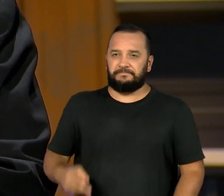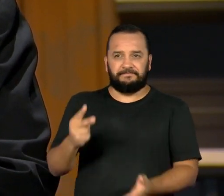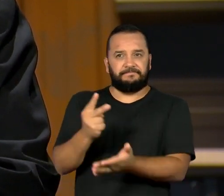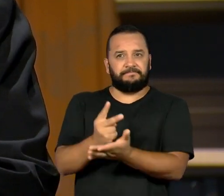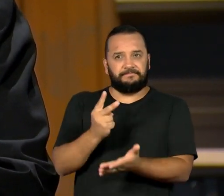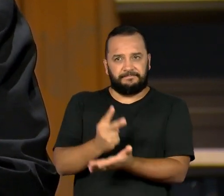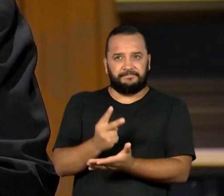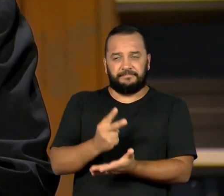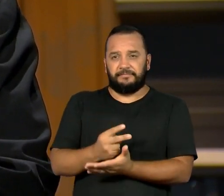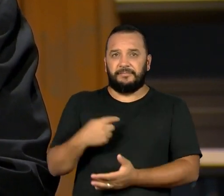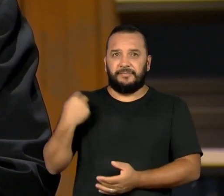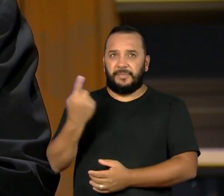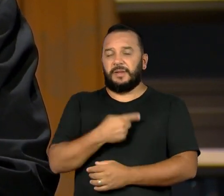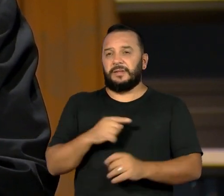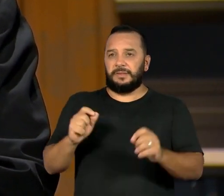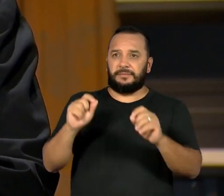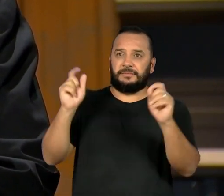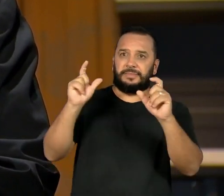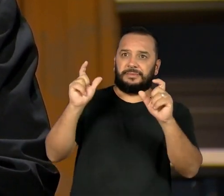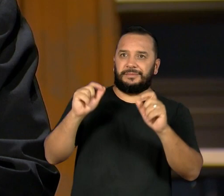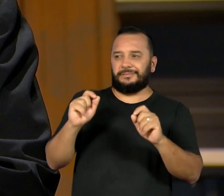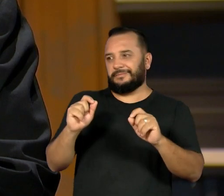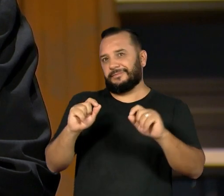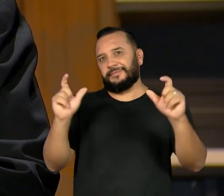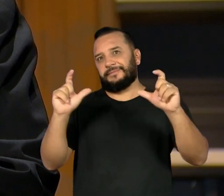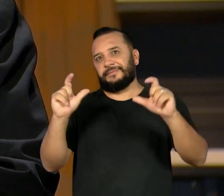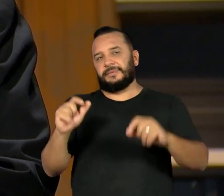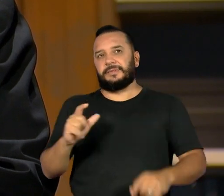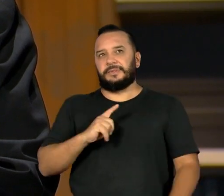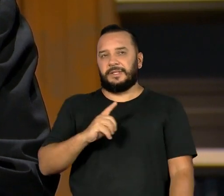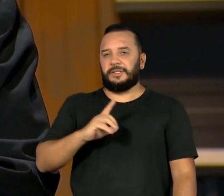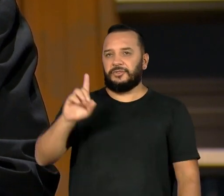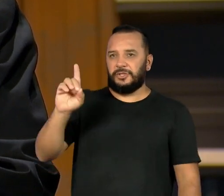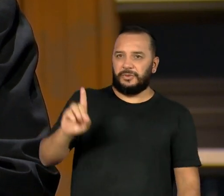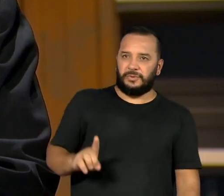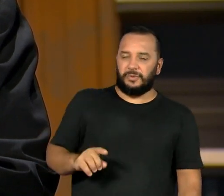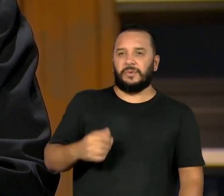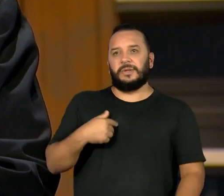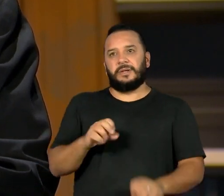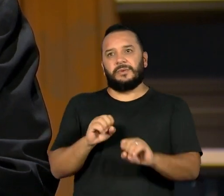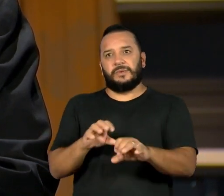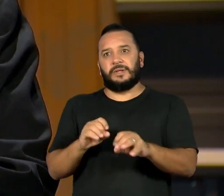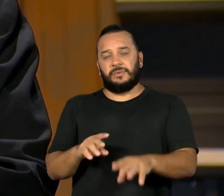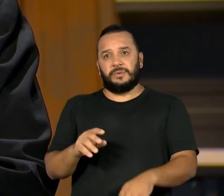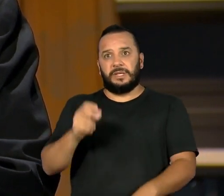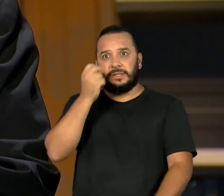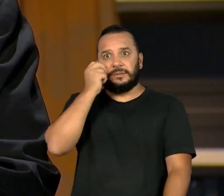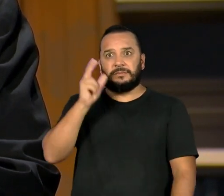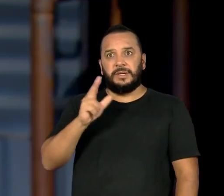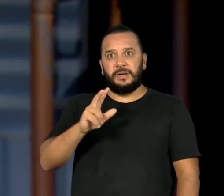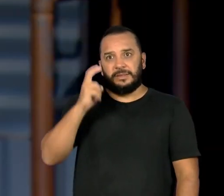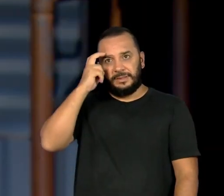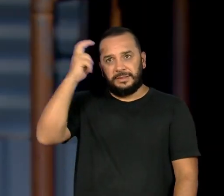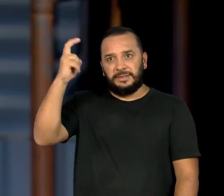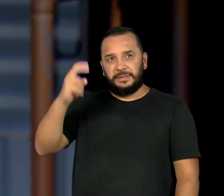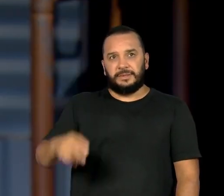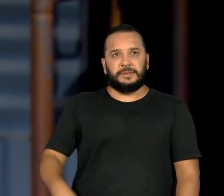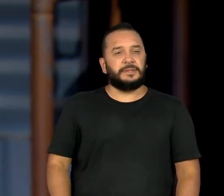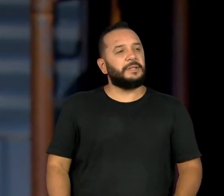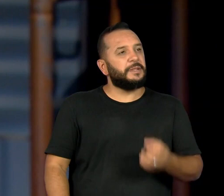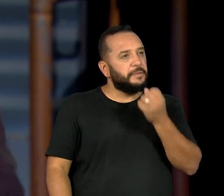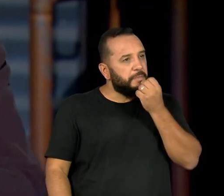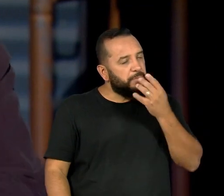é surpreendido por, né, diretoras, educadoras geniais, né? Que bom essa